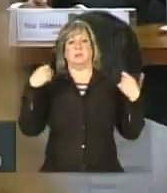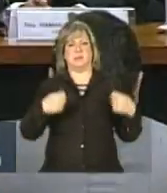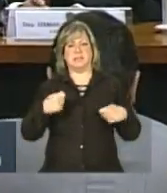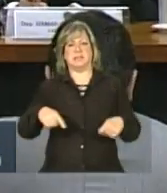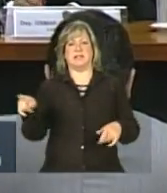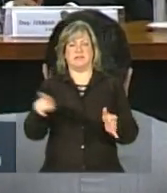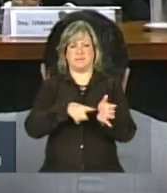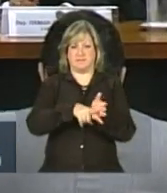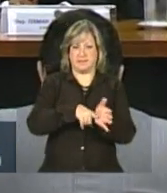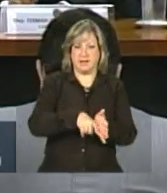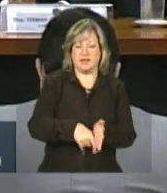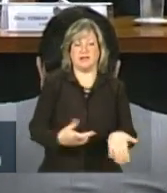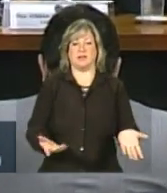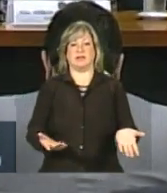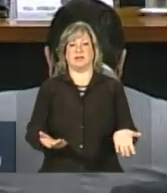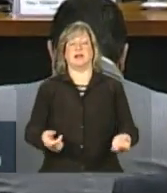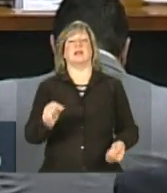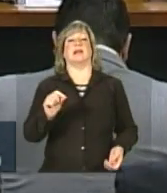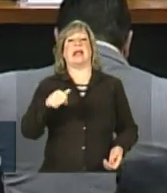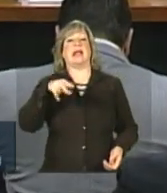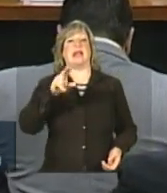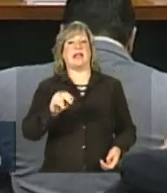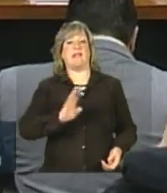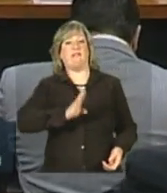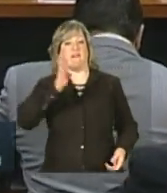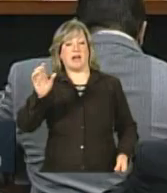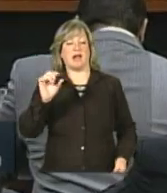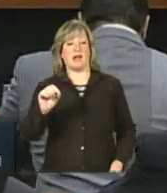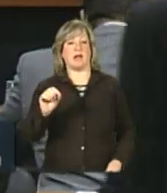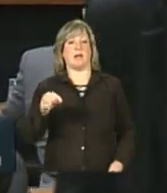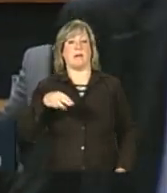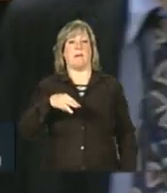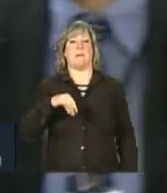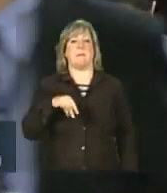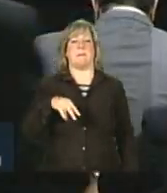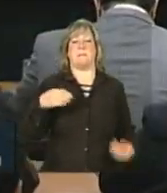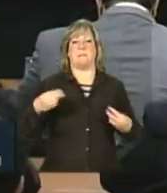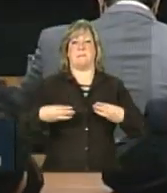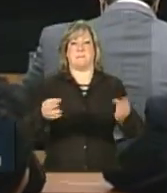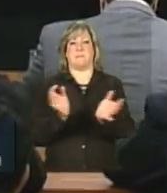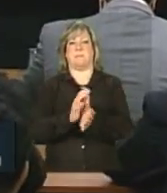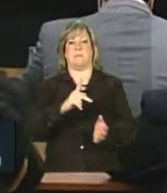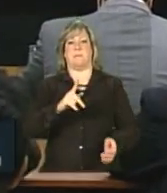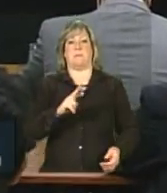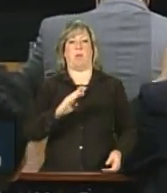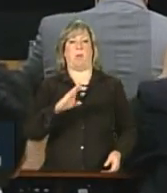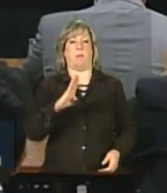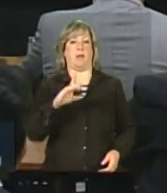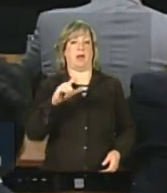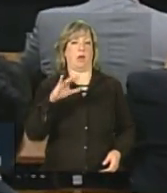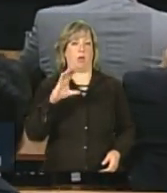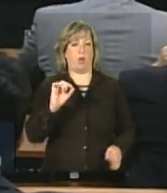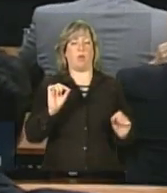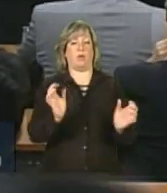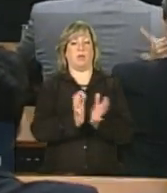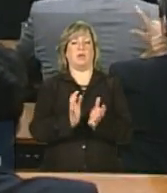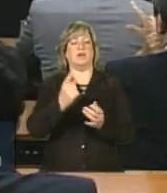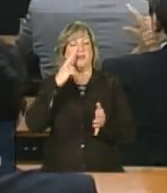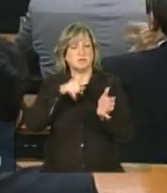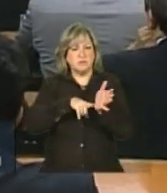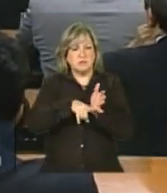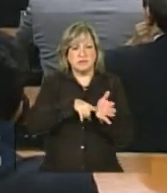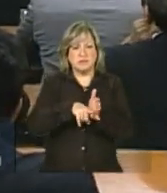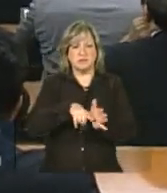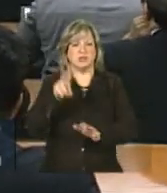investigar, quem vai ao Ministério Público pedir que seja instaurado o processo